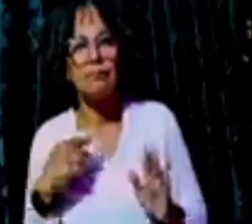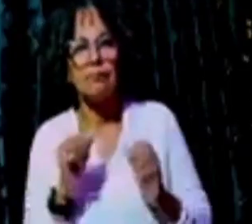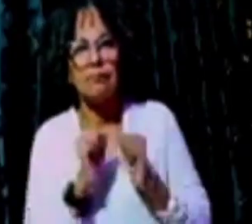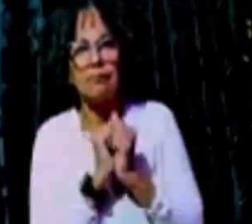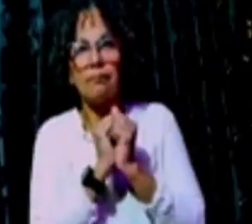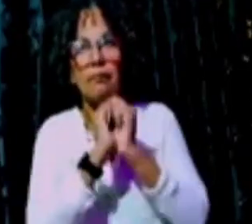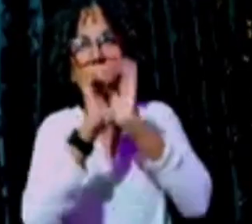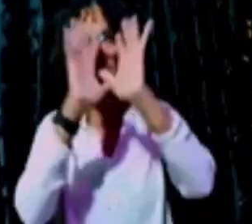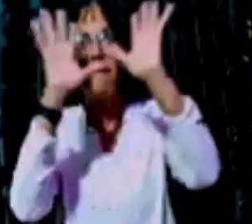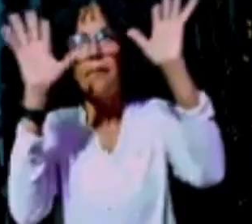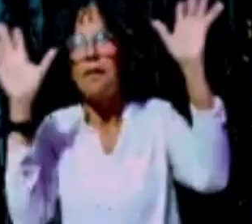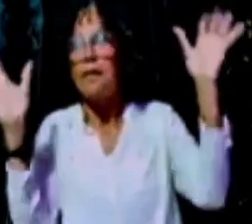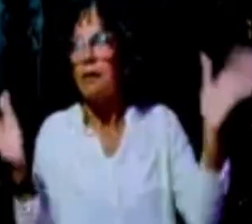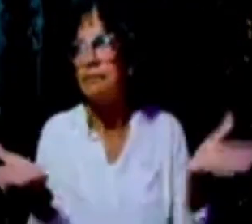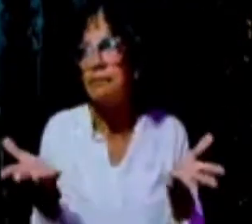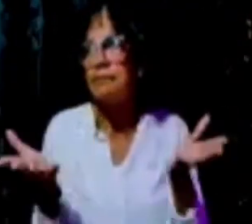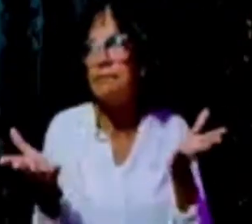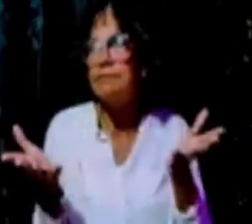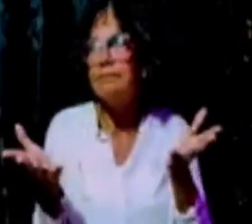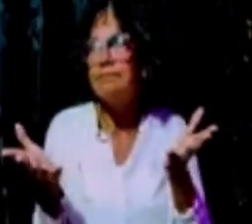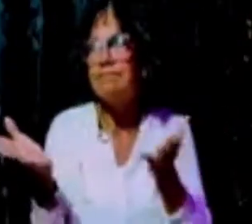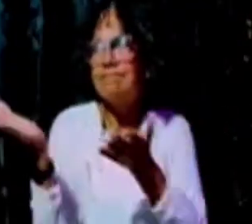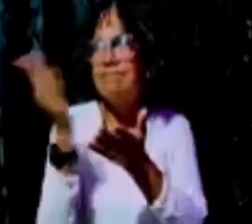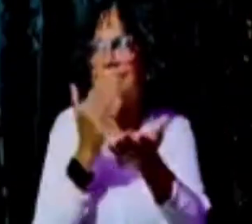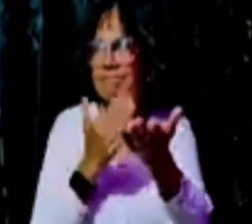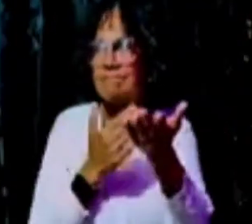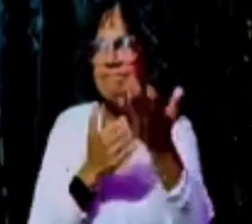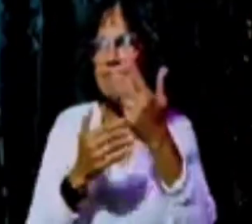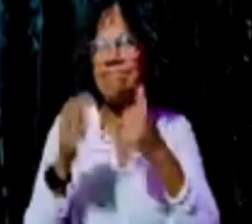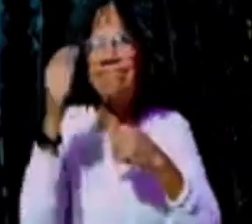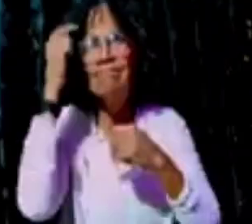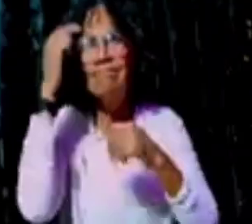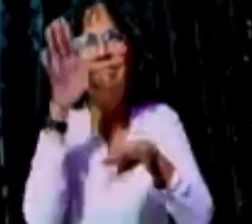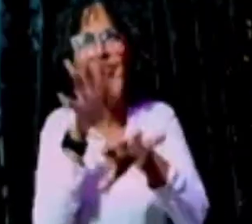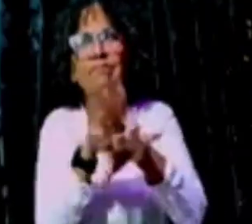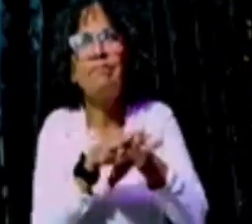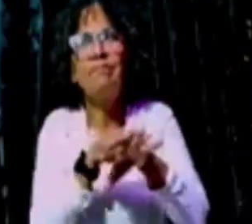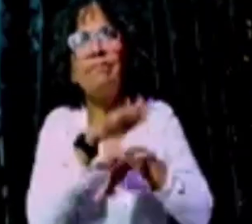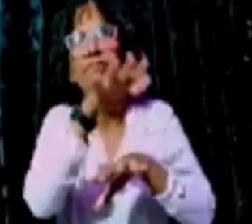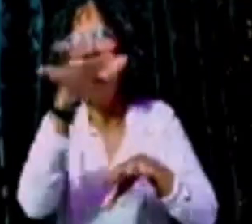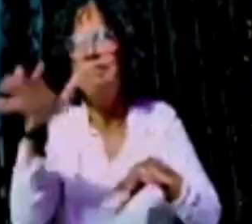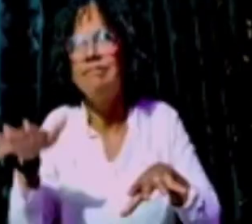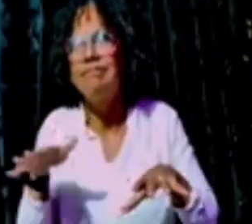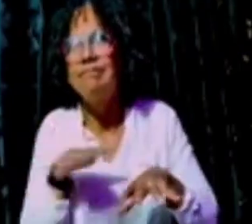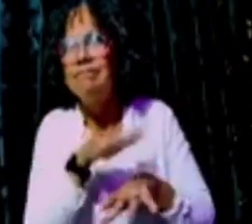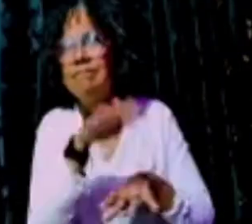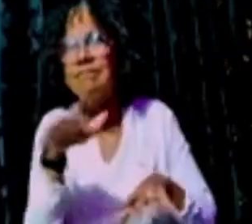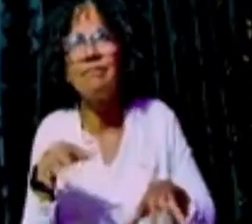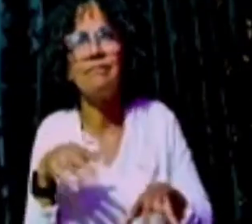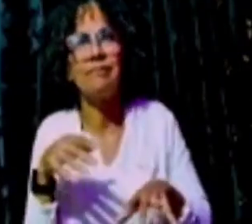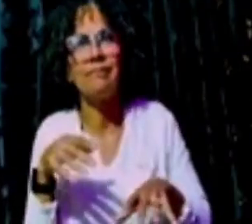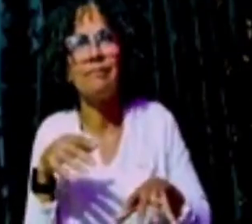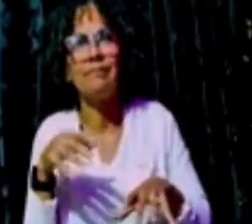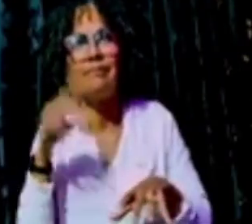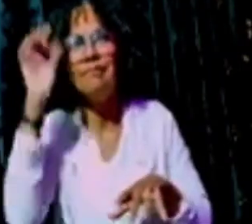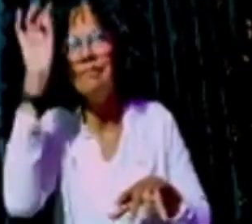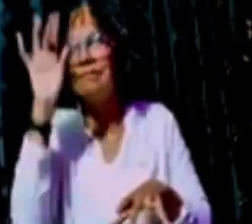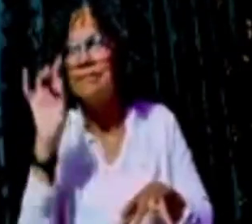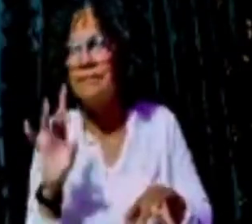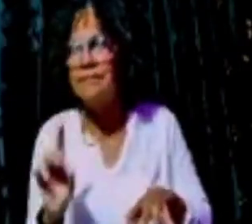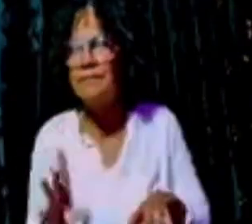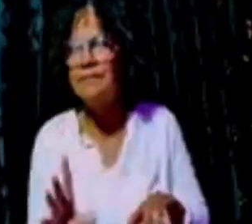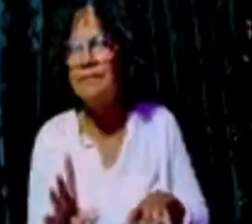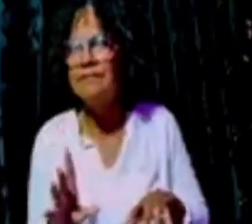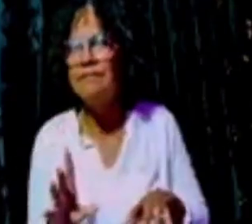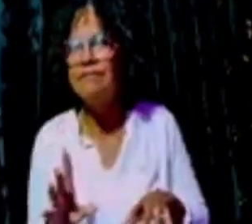leque e trazer, no caso, assim, a inclusão de crianças com necessidades específicas